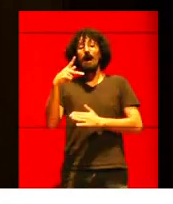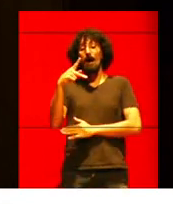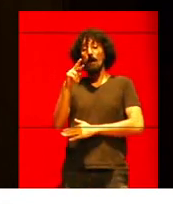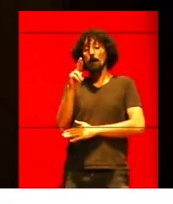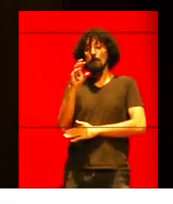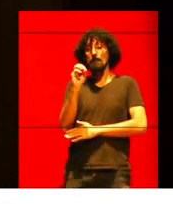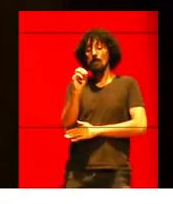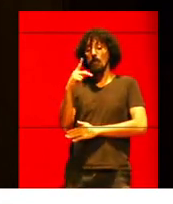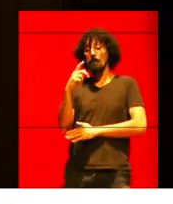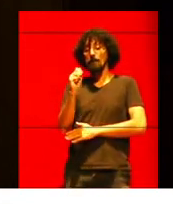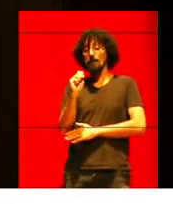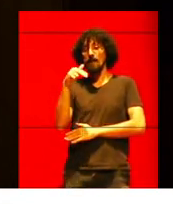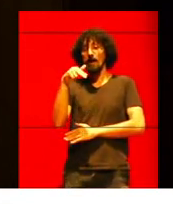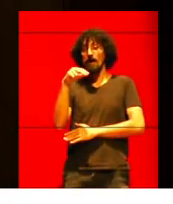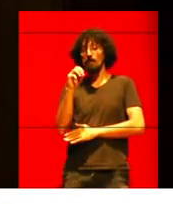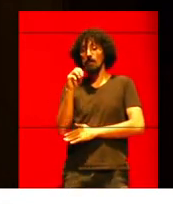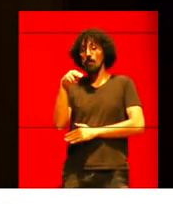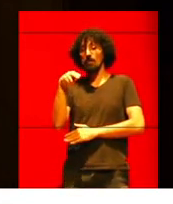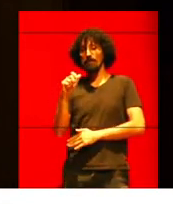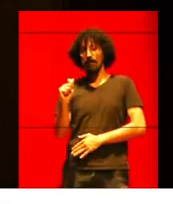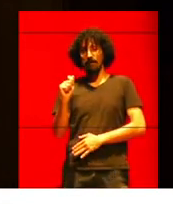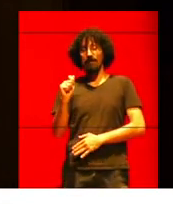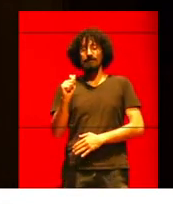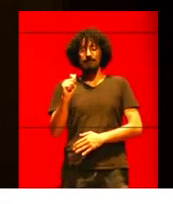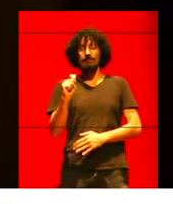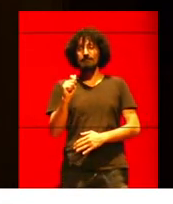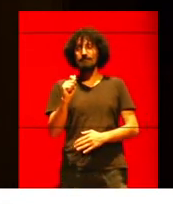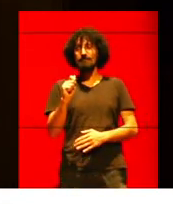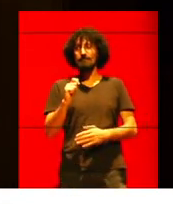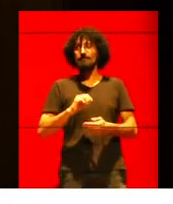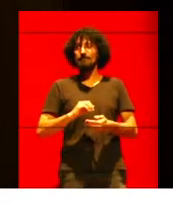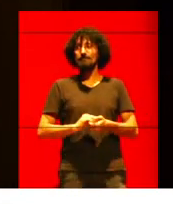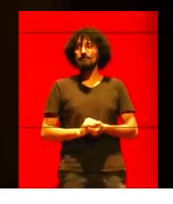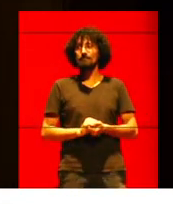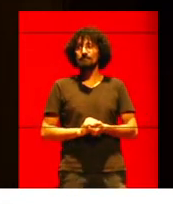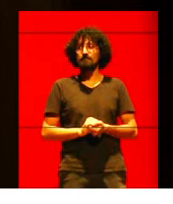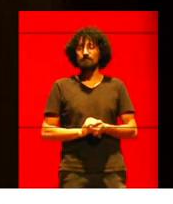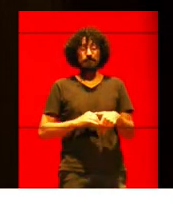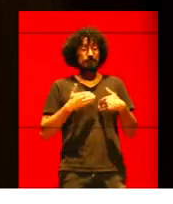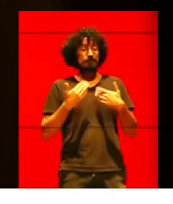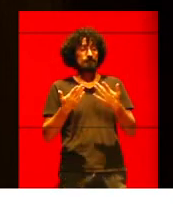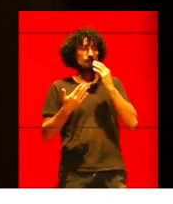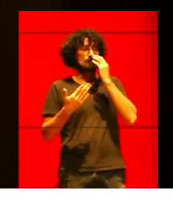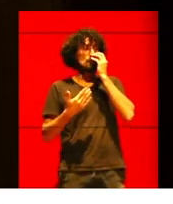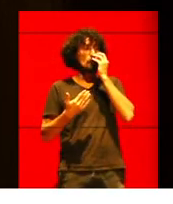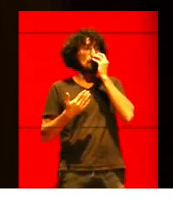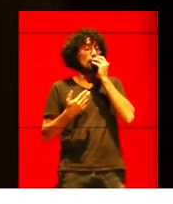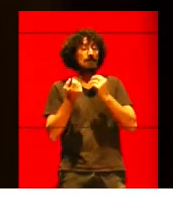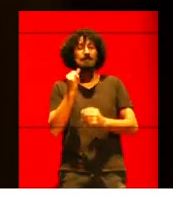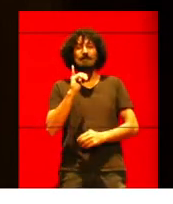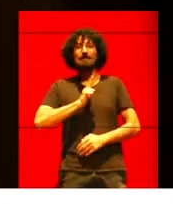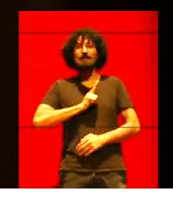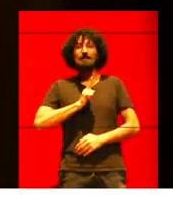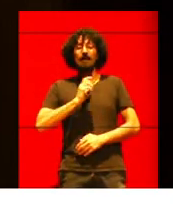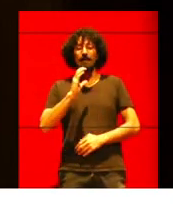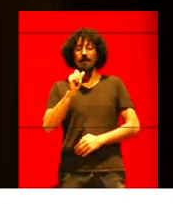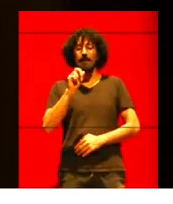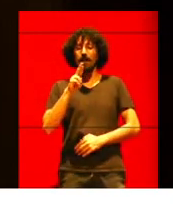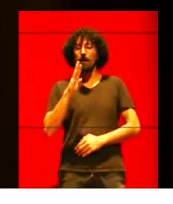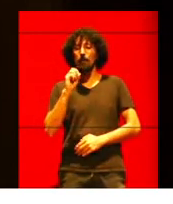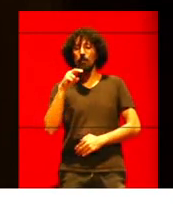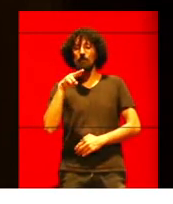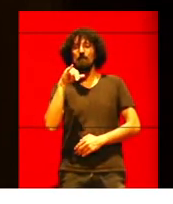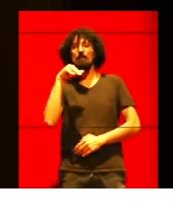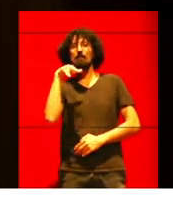Propanona, o nome é propanona da acetona, né? Mas bora lá. Quando eu tiver carbonila na extremidade